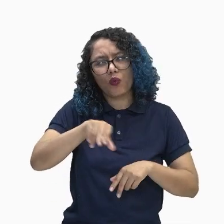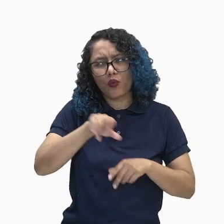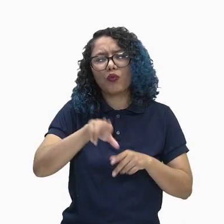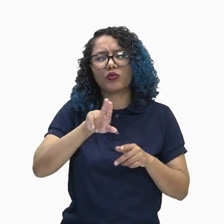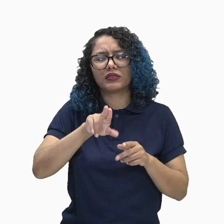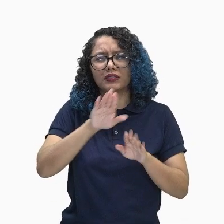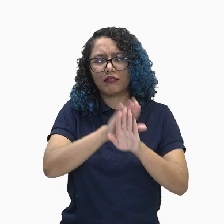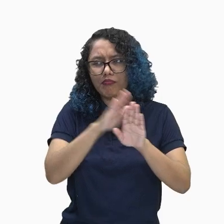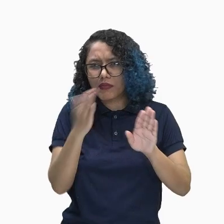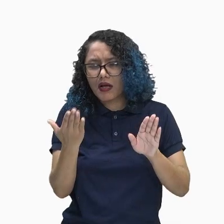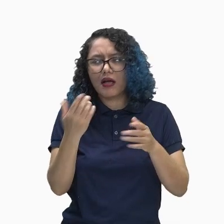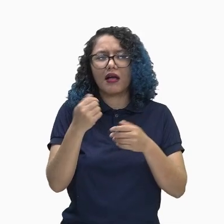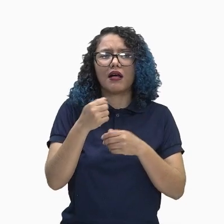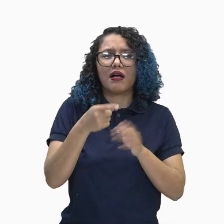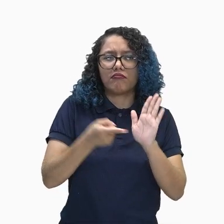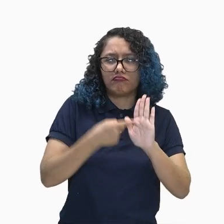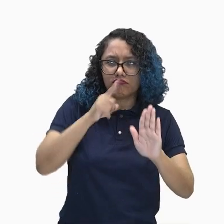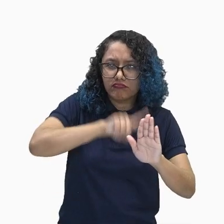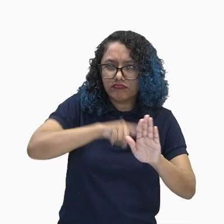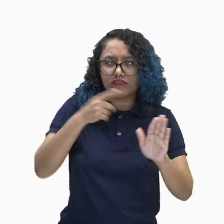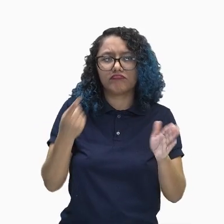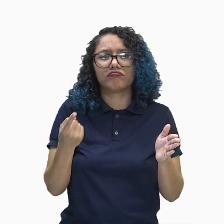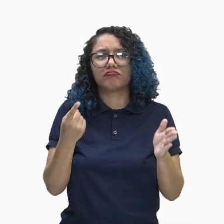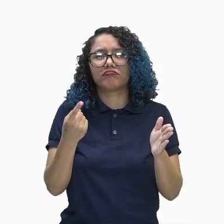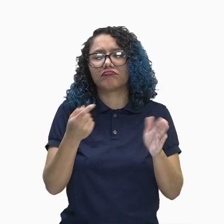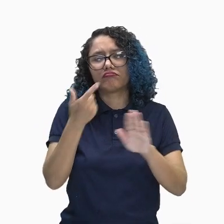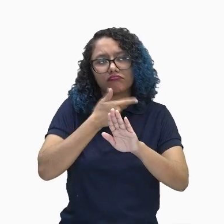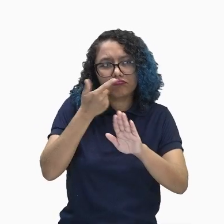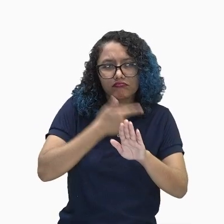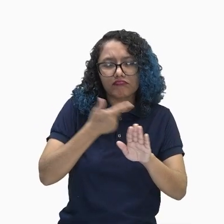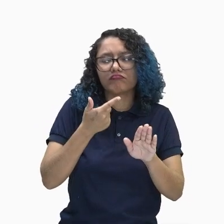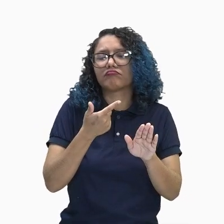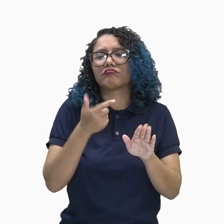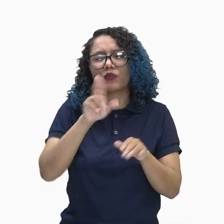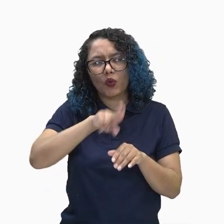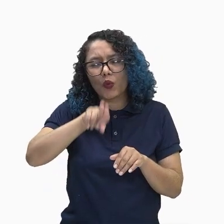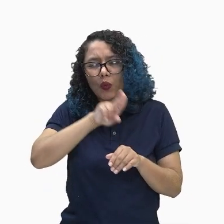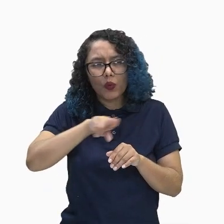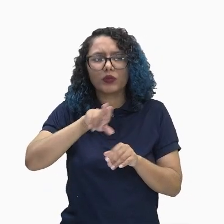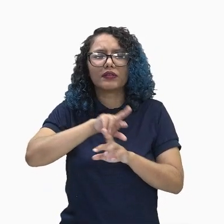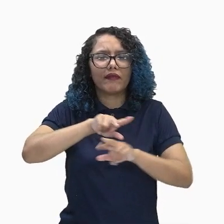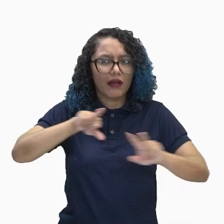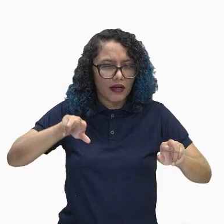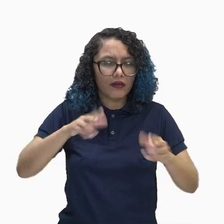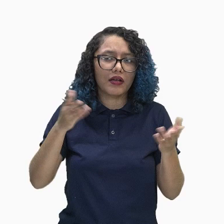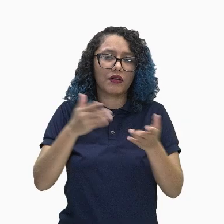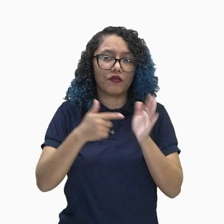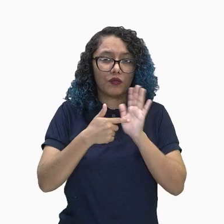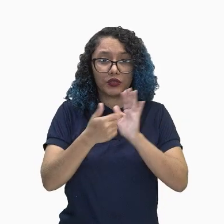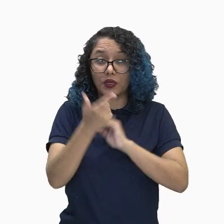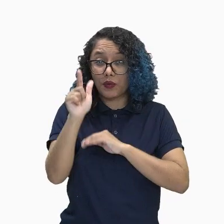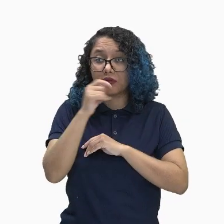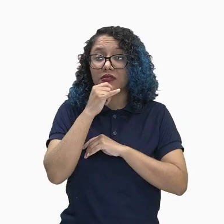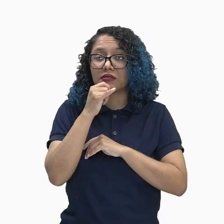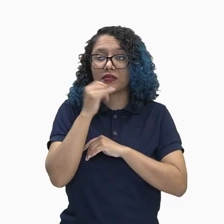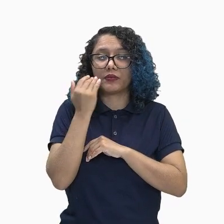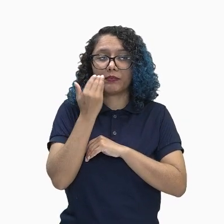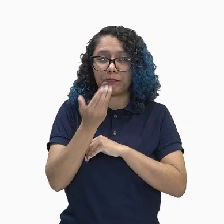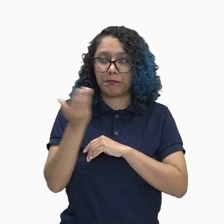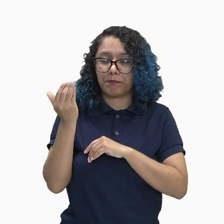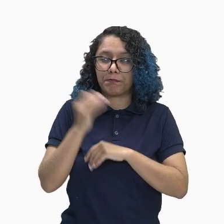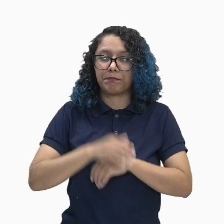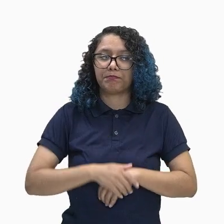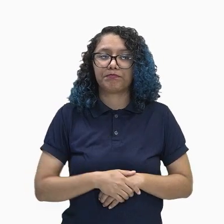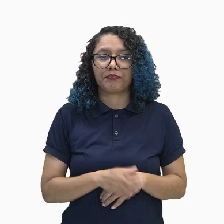ironia, utilizam a antítese, né? Então, a gente vai ver aqui um outro exemplo